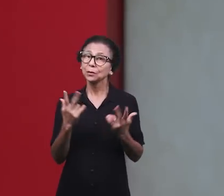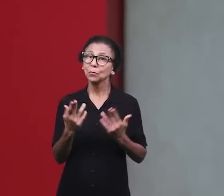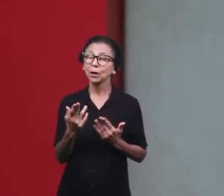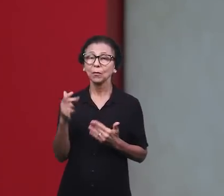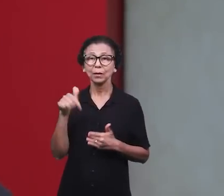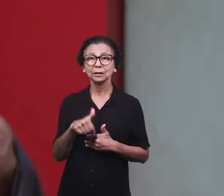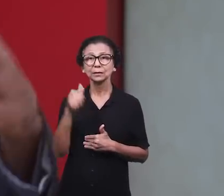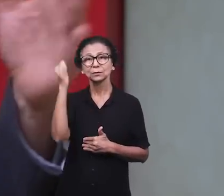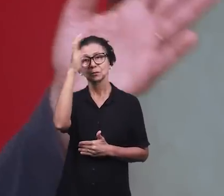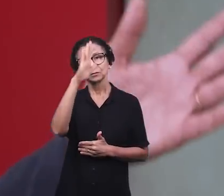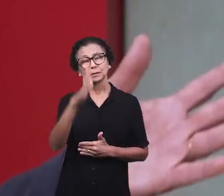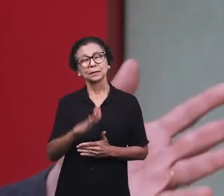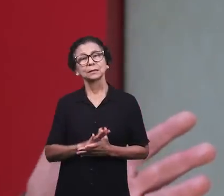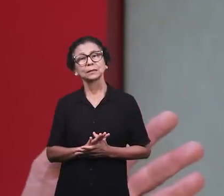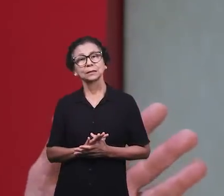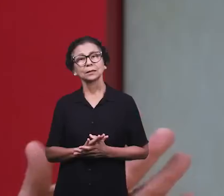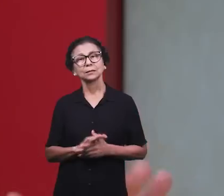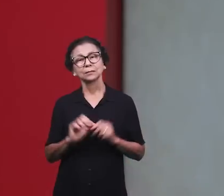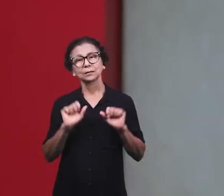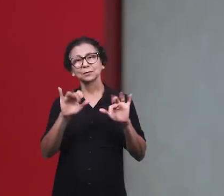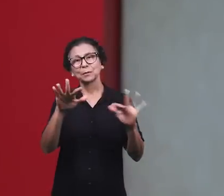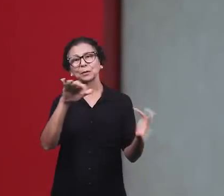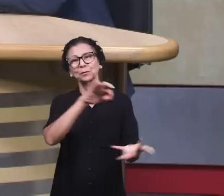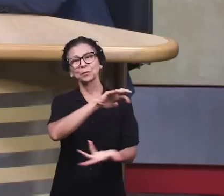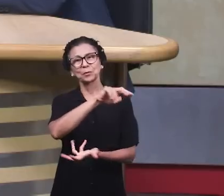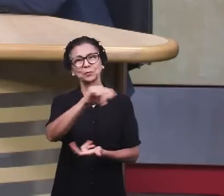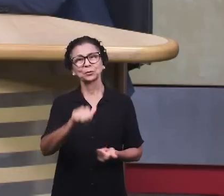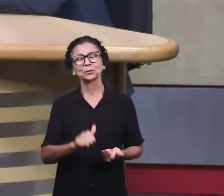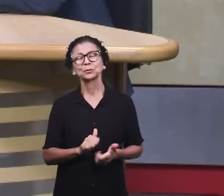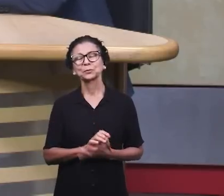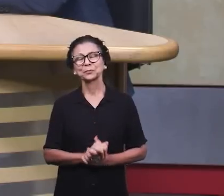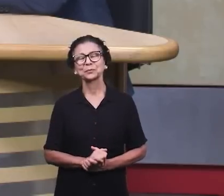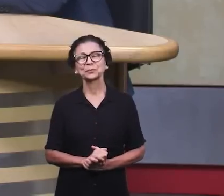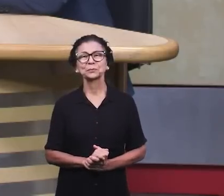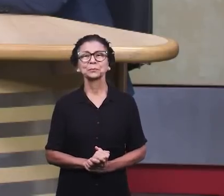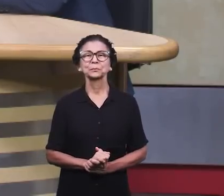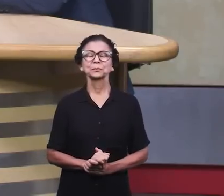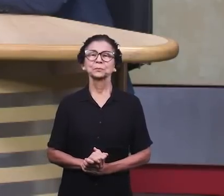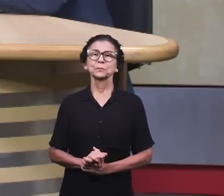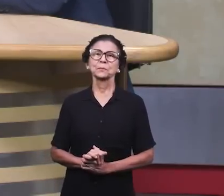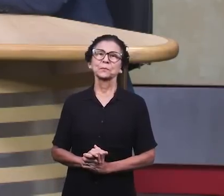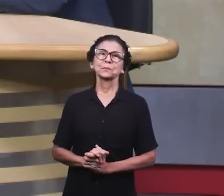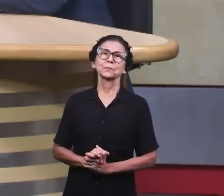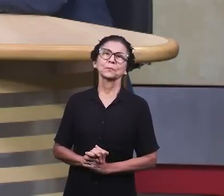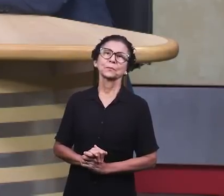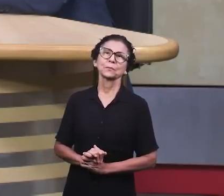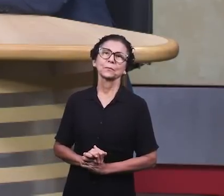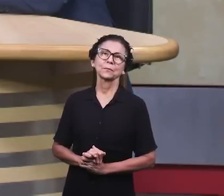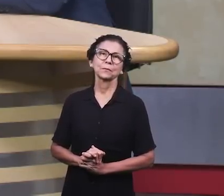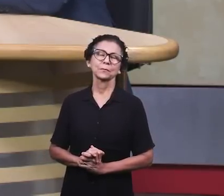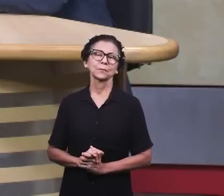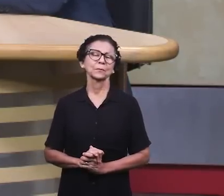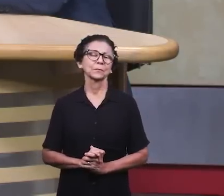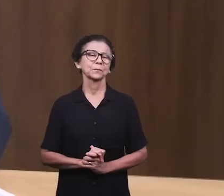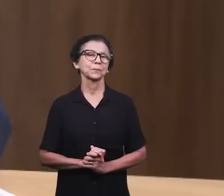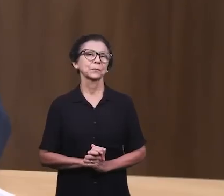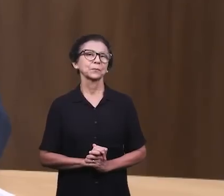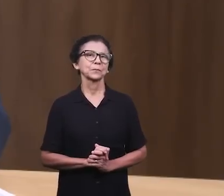no Brasil, por esse mundo afora agora. Veja só, Alexandre e Gilson, como o Espírito Santo nos